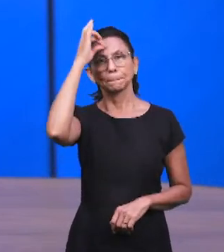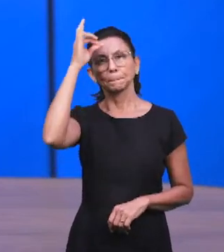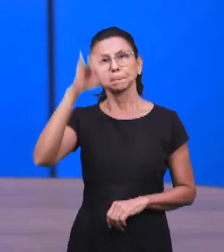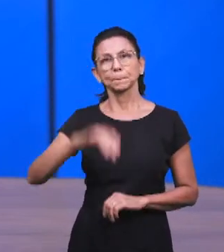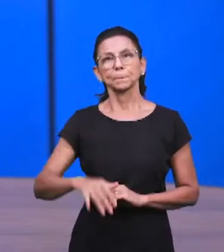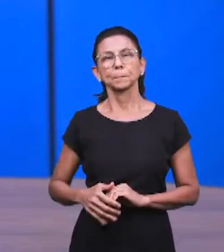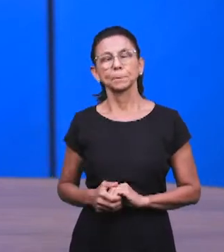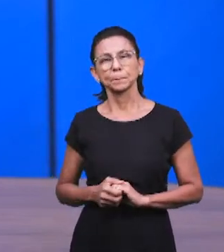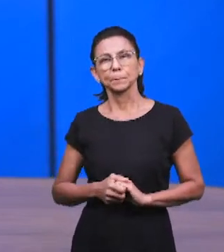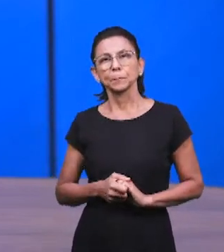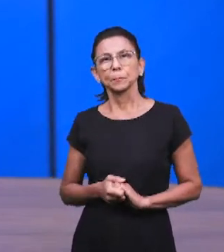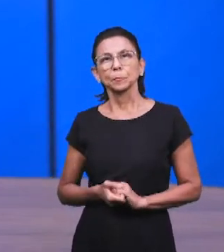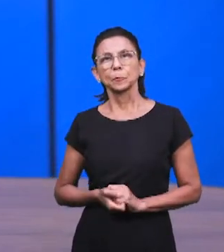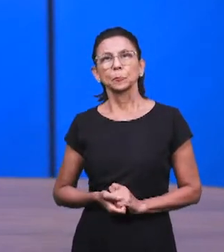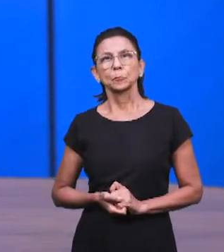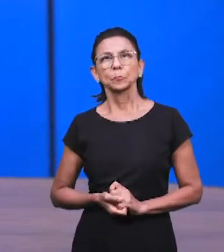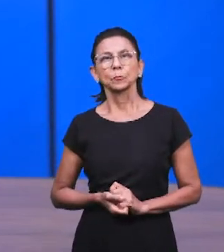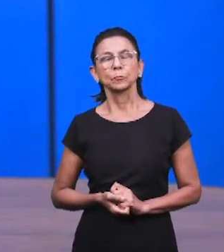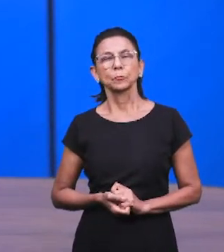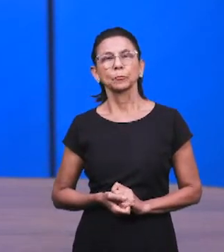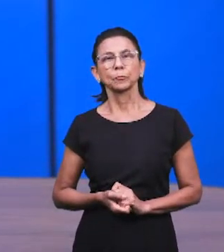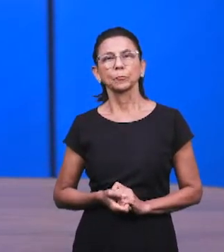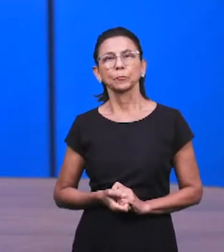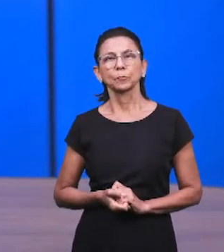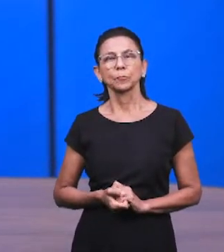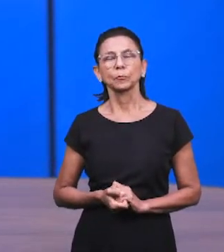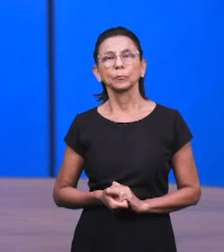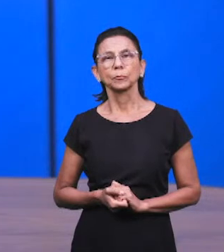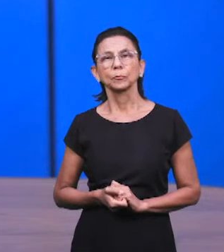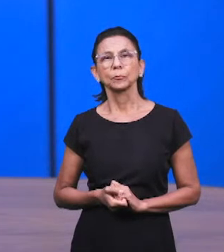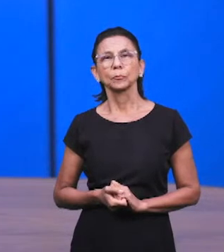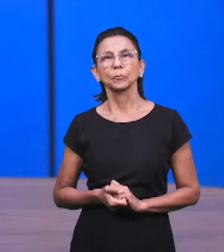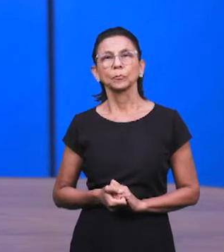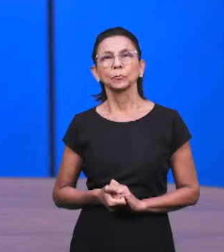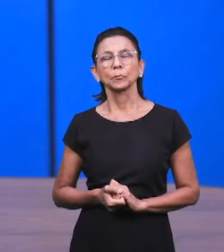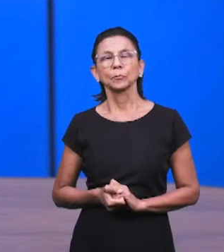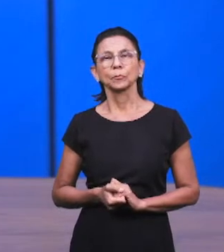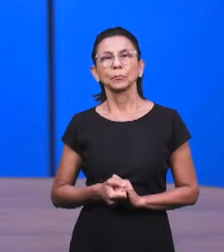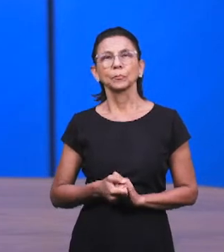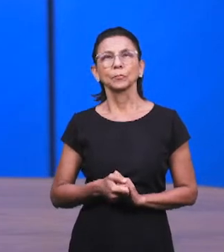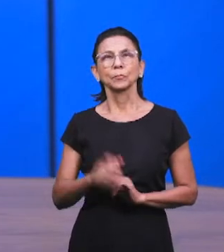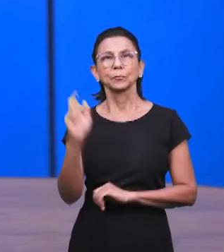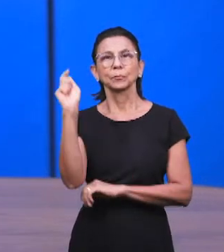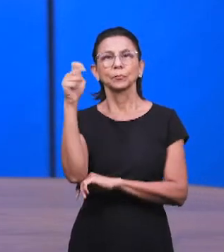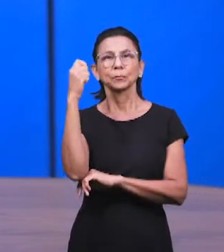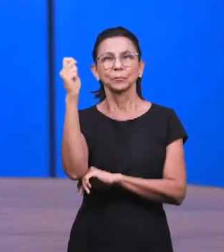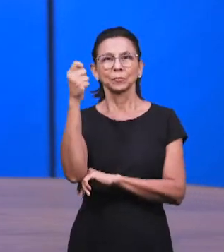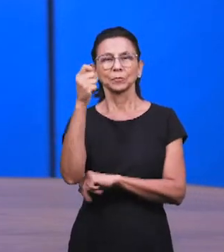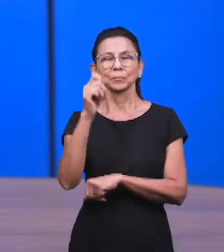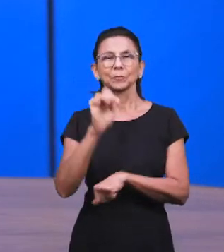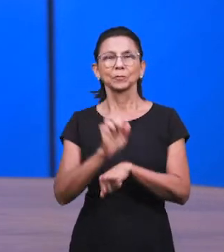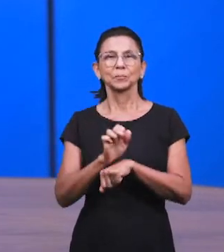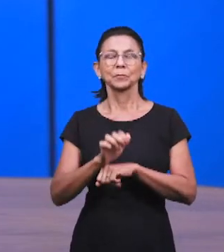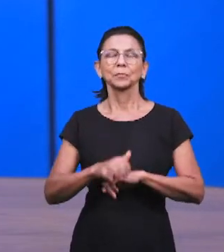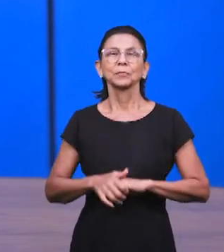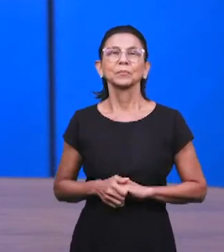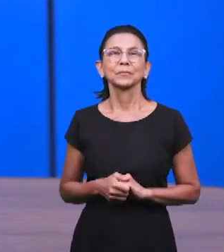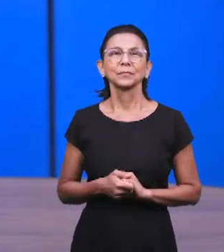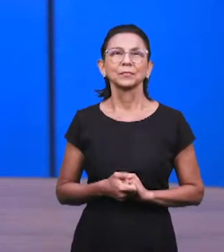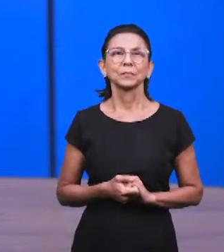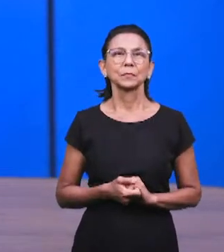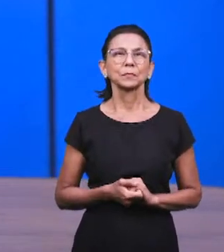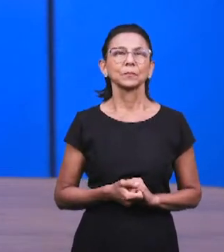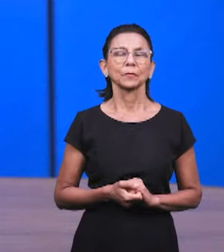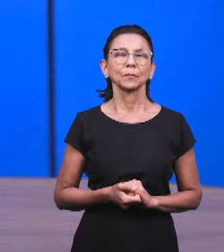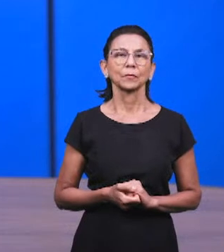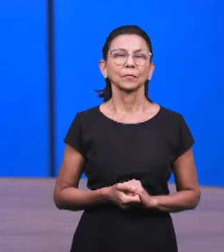lá de Eldorado do Sul, perdão, no estado do Rio Grande do Sul, as crianças lá de Eldorado do Sul vão estar